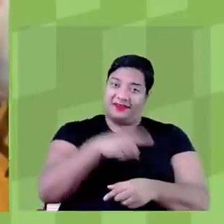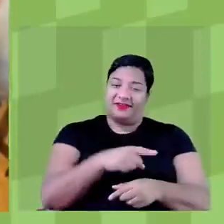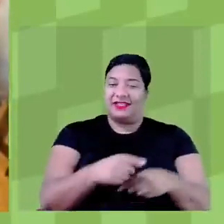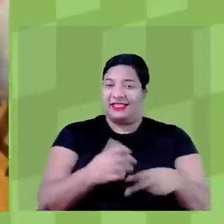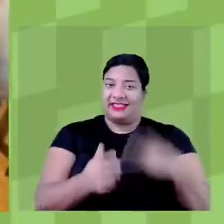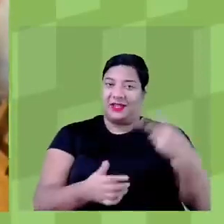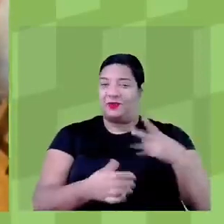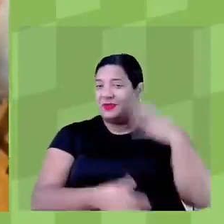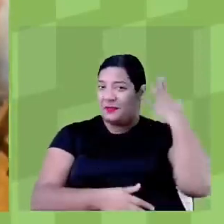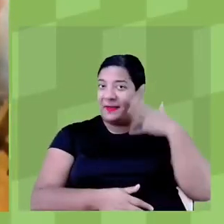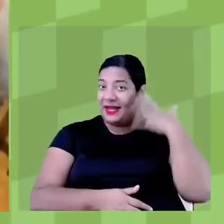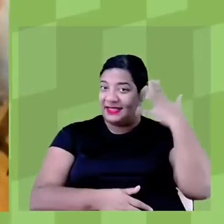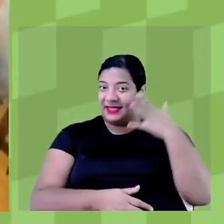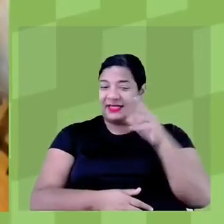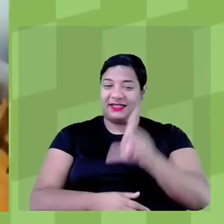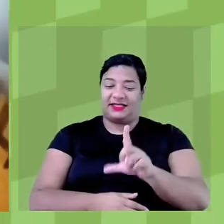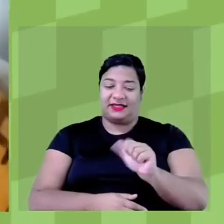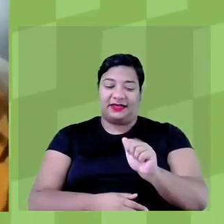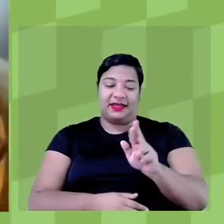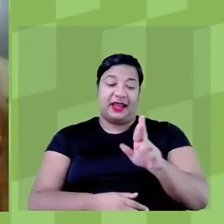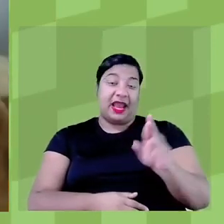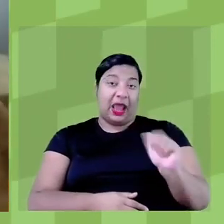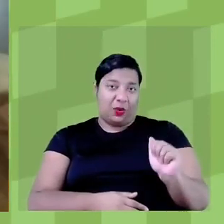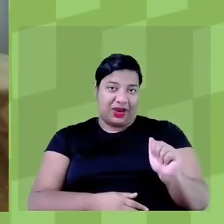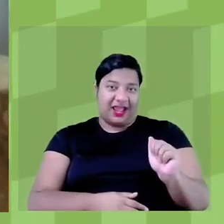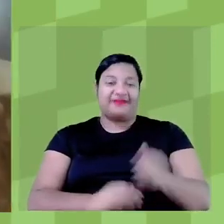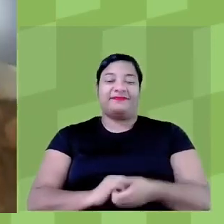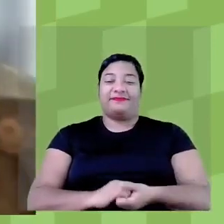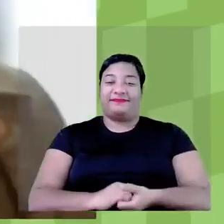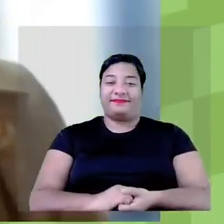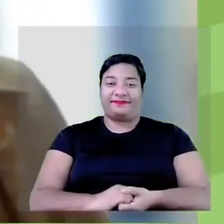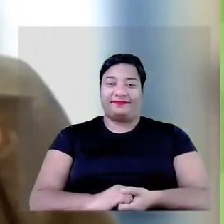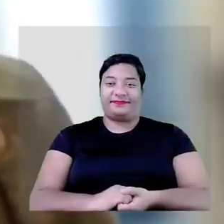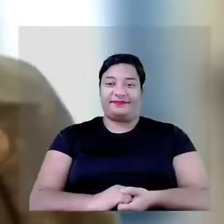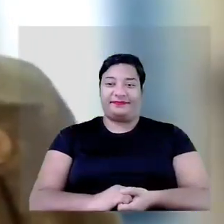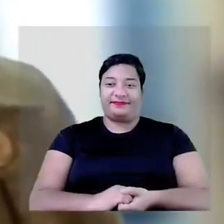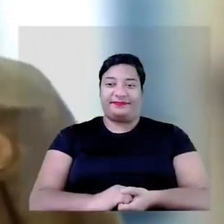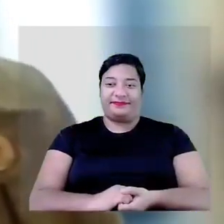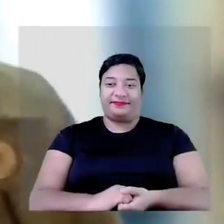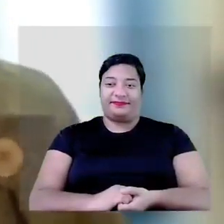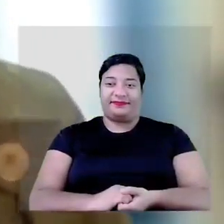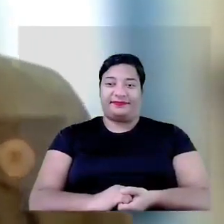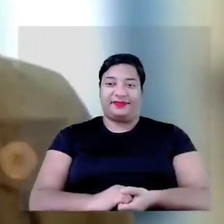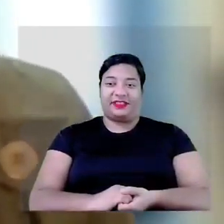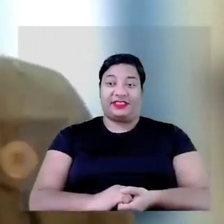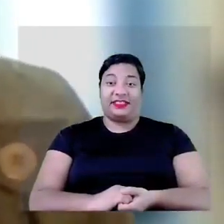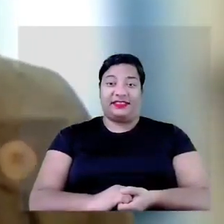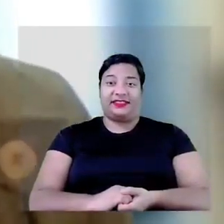palestrante, senhora Laura Seneviva.